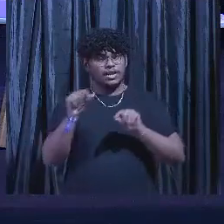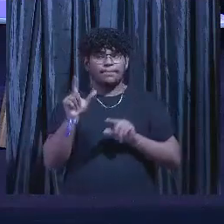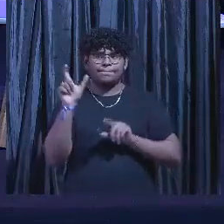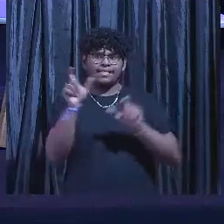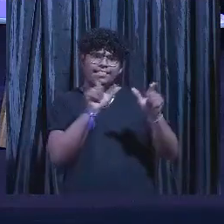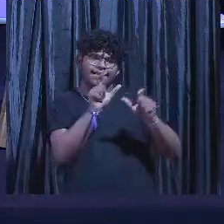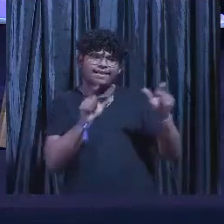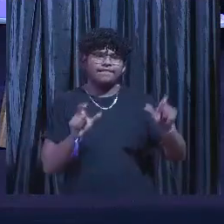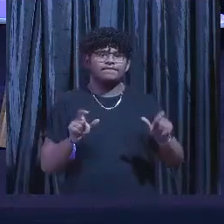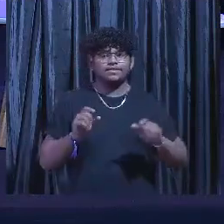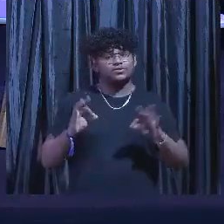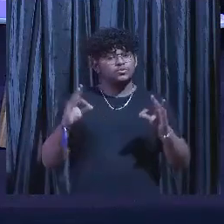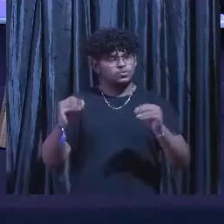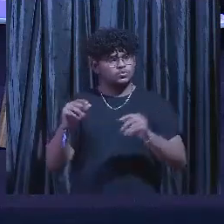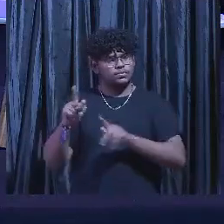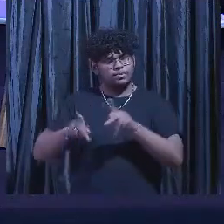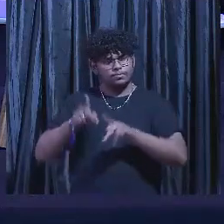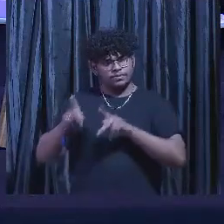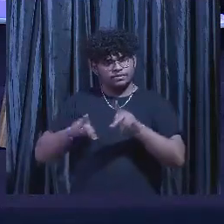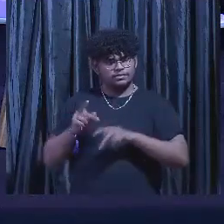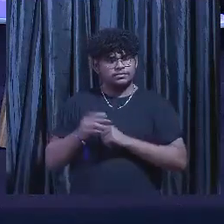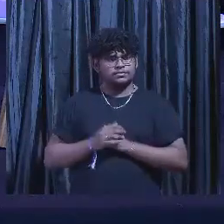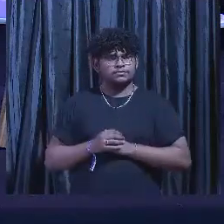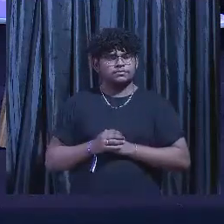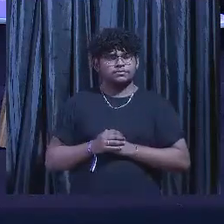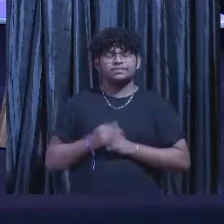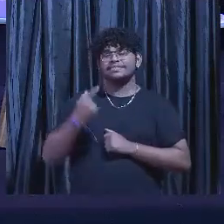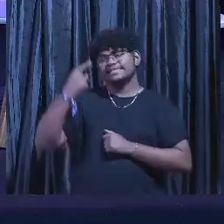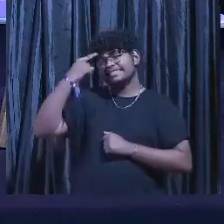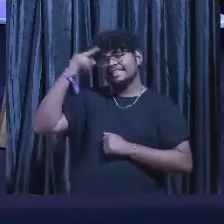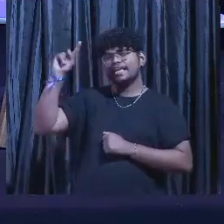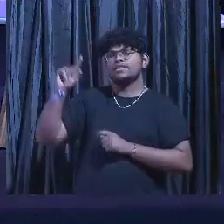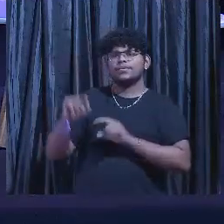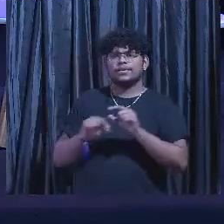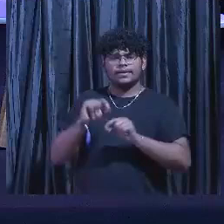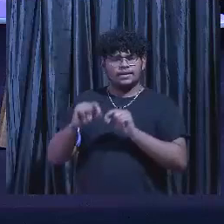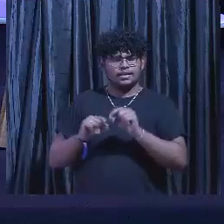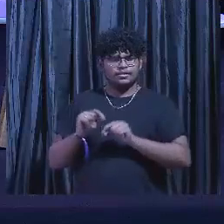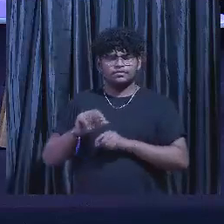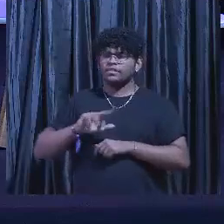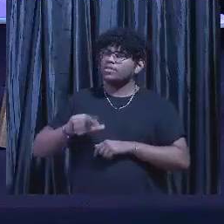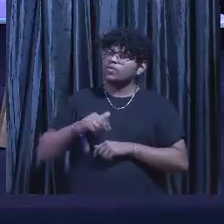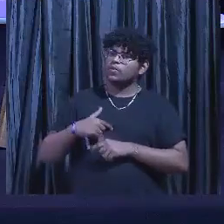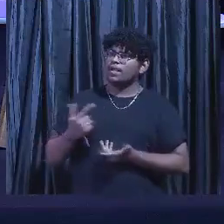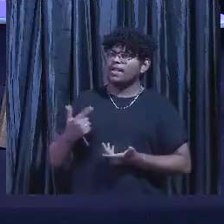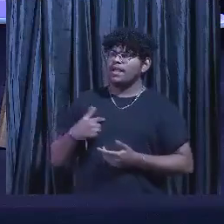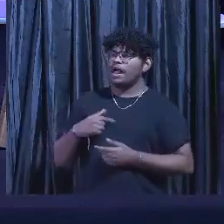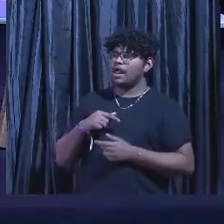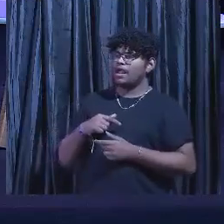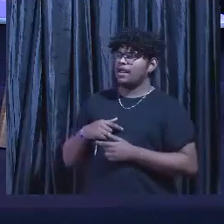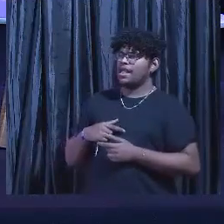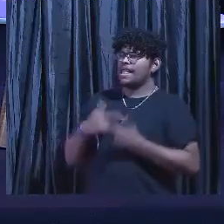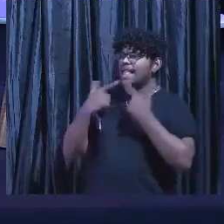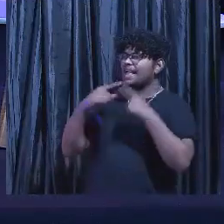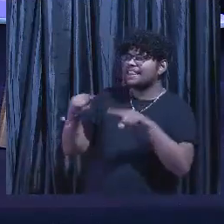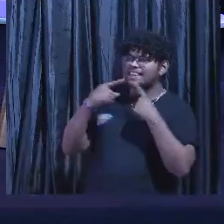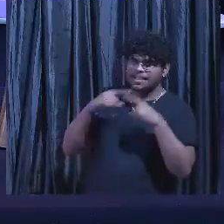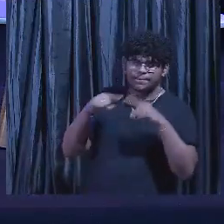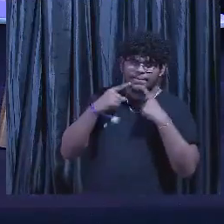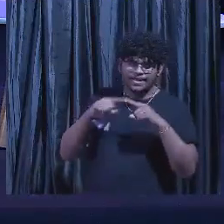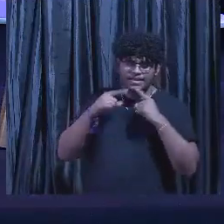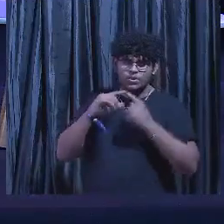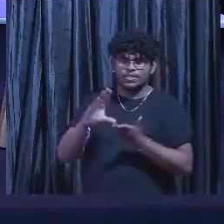essa mesma população faz. E a ideia não é falando mal dos dados públicos ou governamentais, longe de